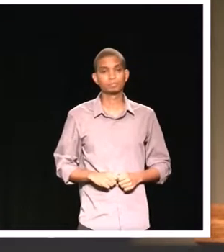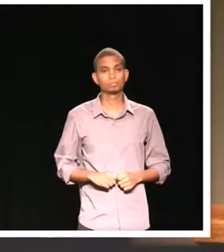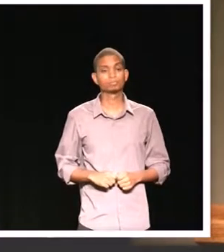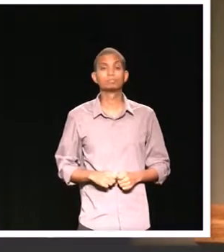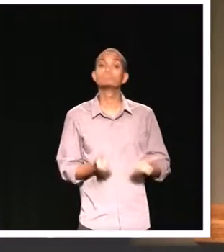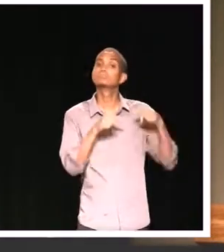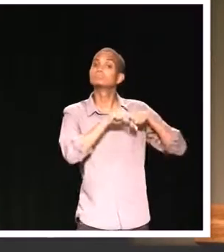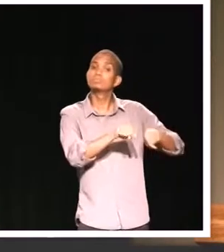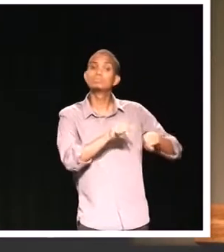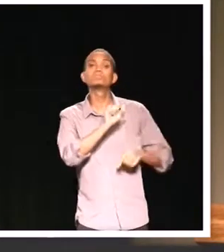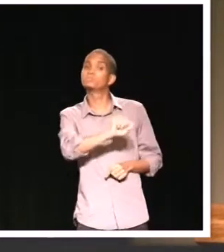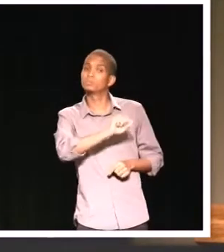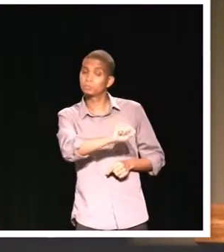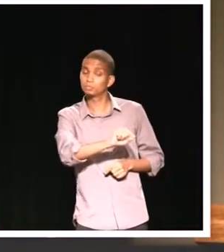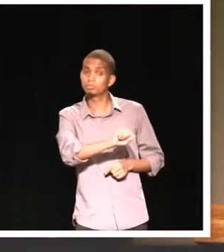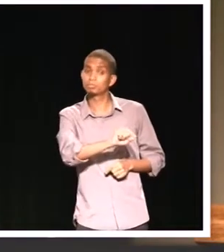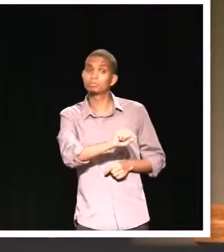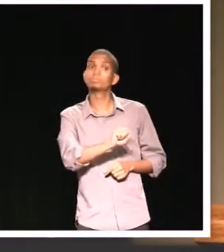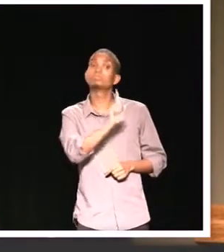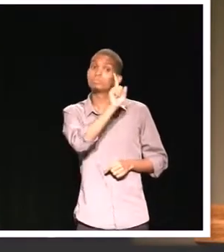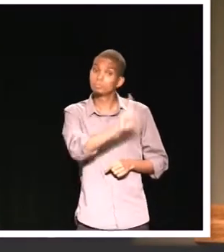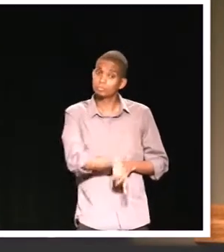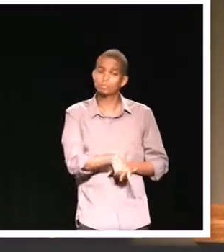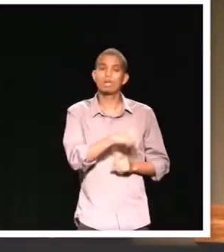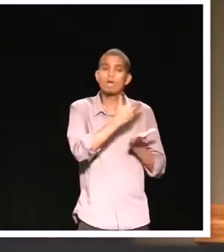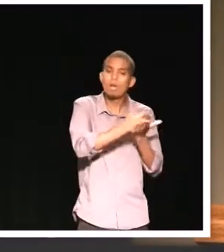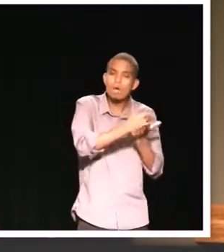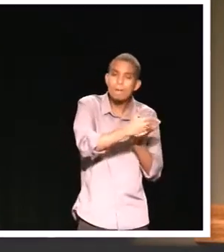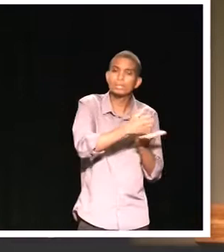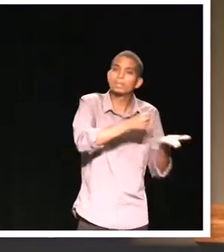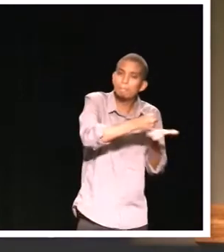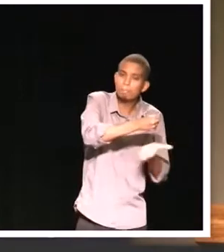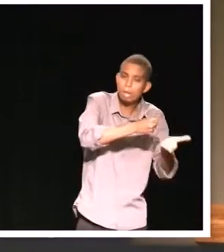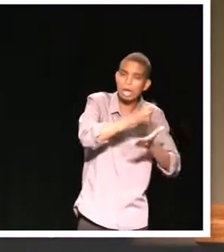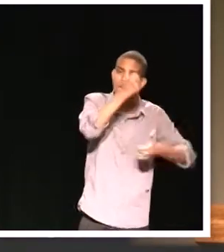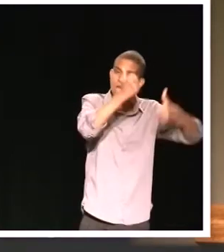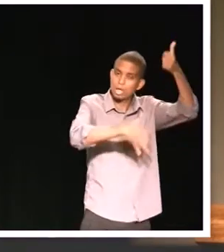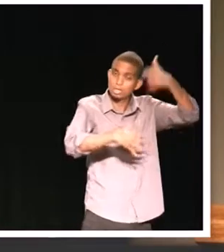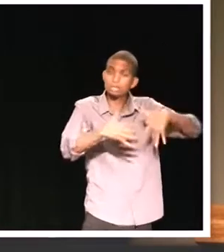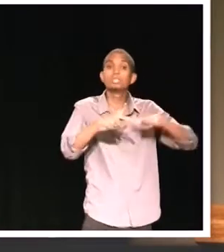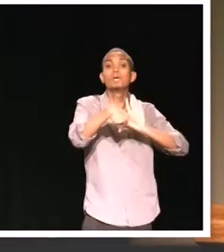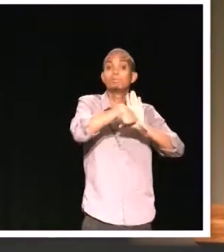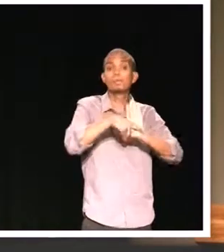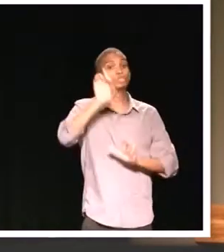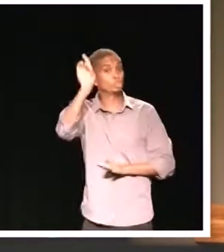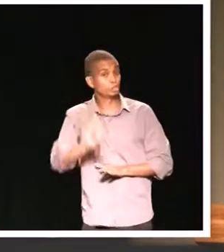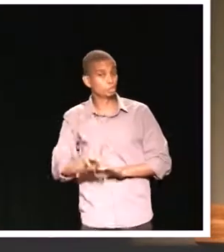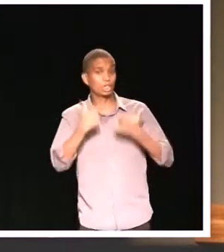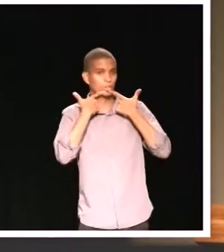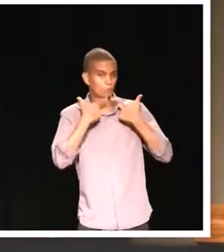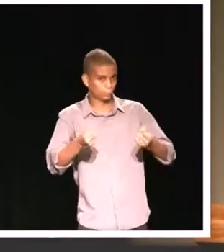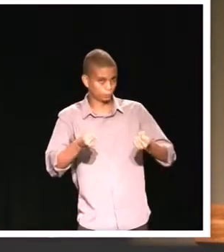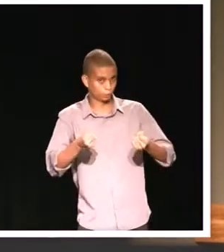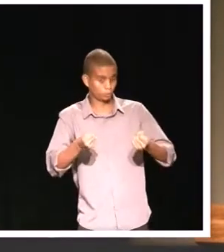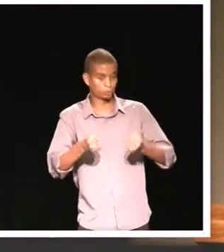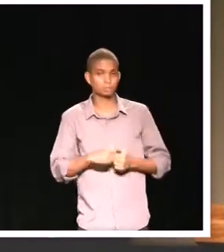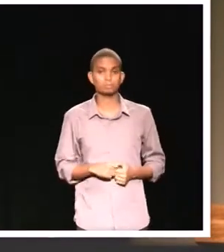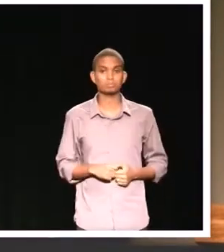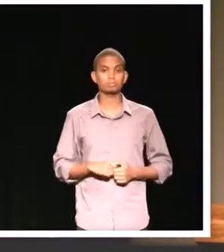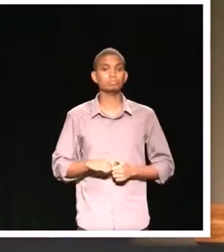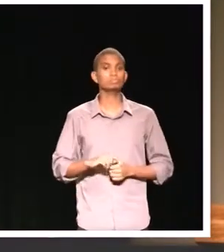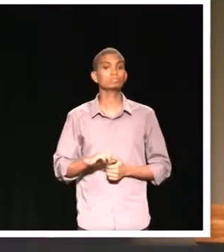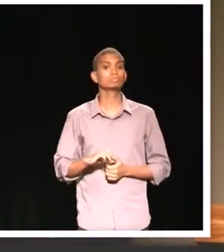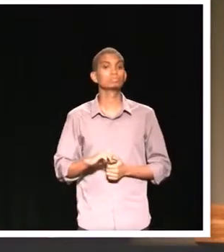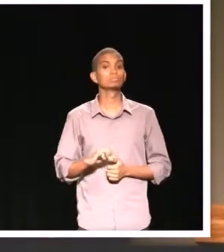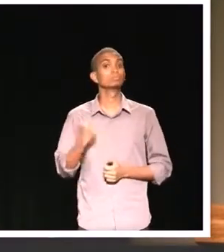onde se fixam os primeiros parâmetros referidos a direitos linguísticos, que não tinham sido